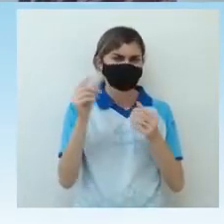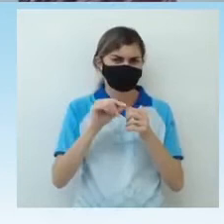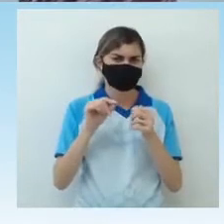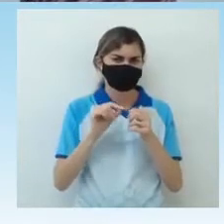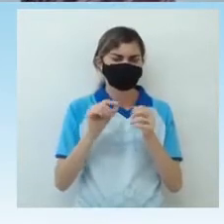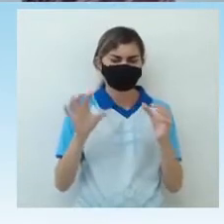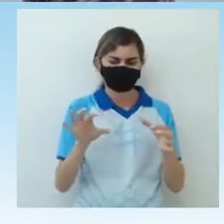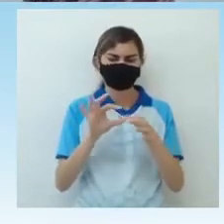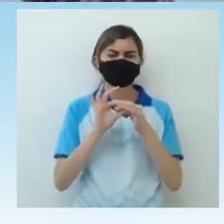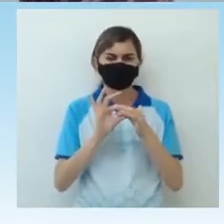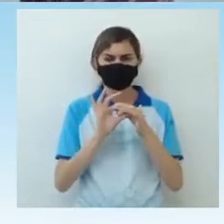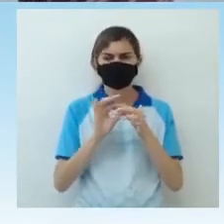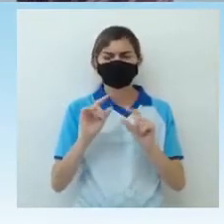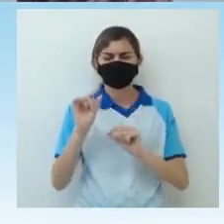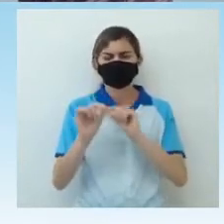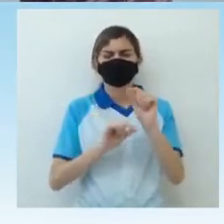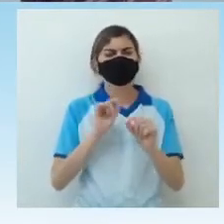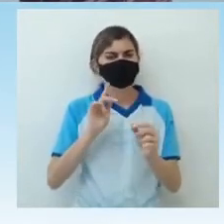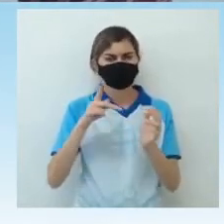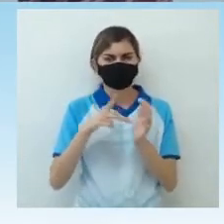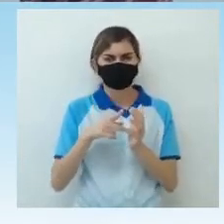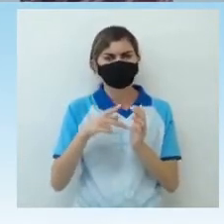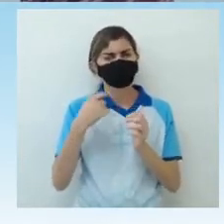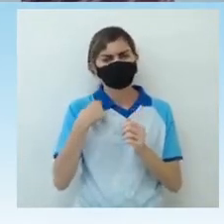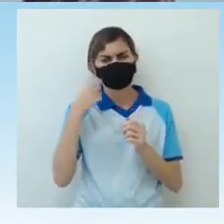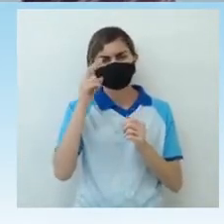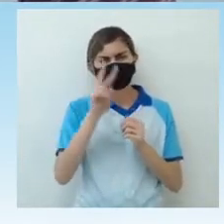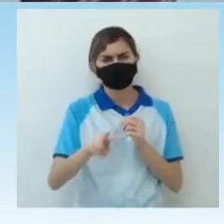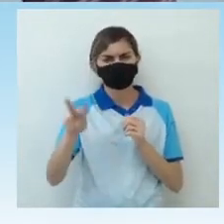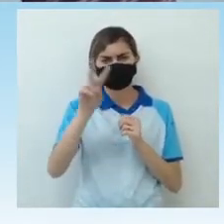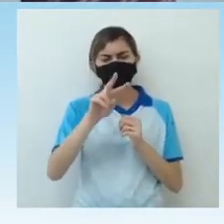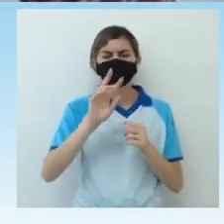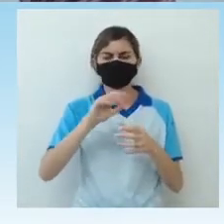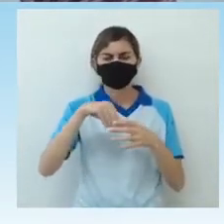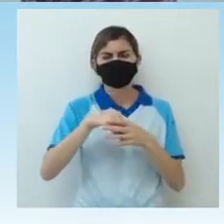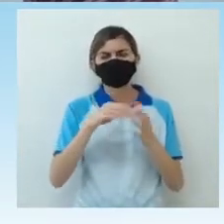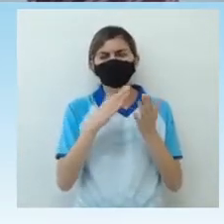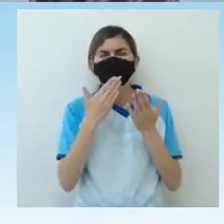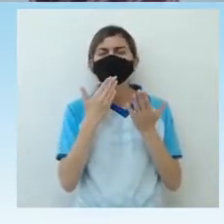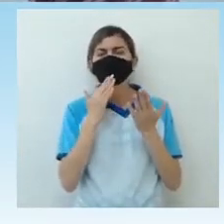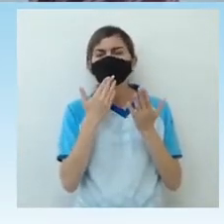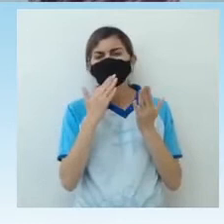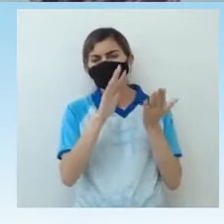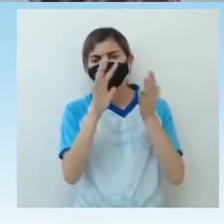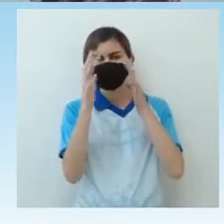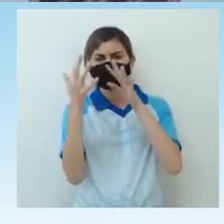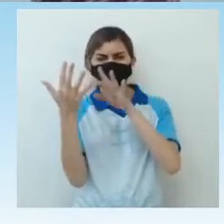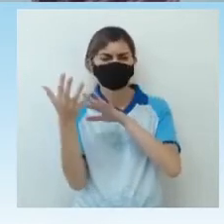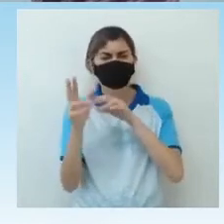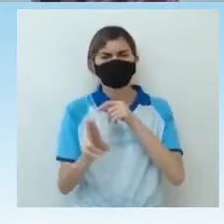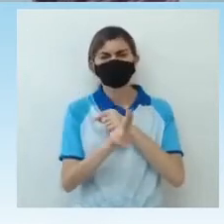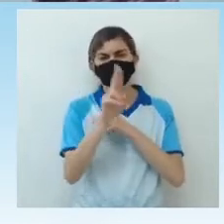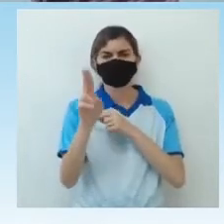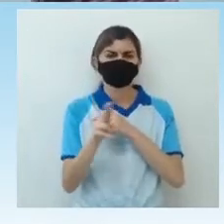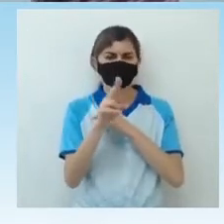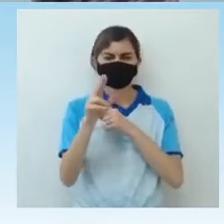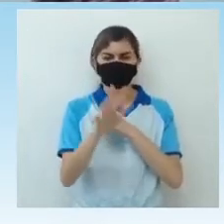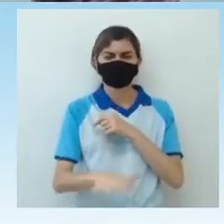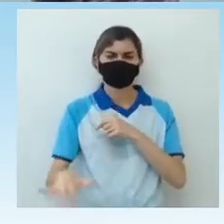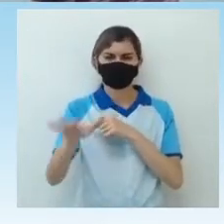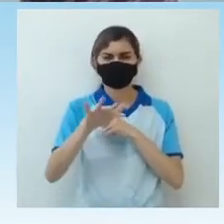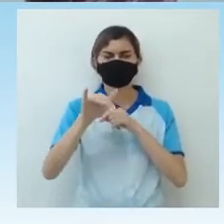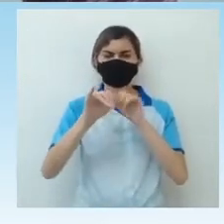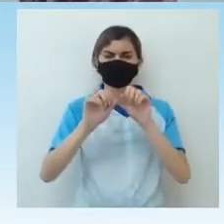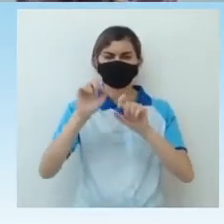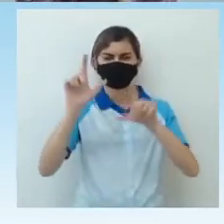essa junção do que é realmente para o que a gente vê. Então ele vai deturpando, ele vai utilizando desse meio, que é a